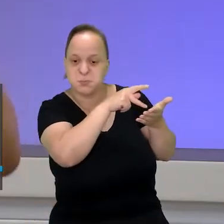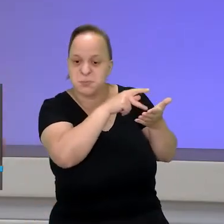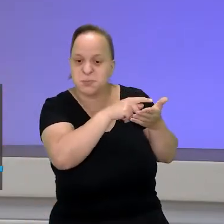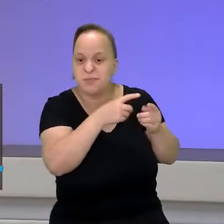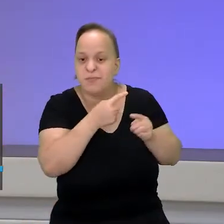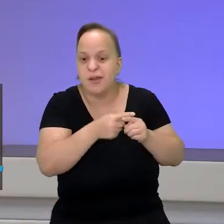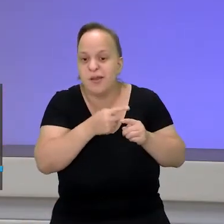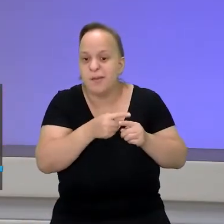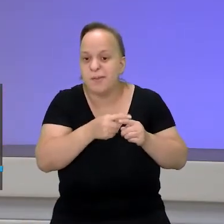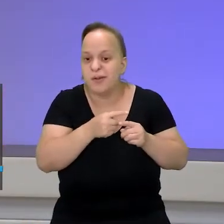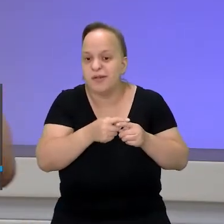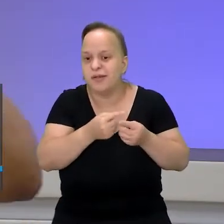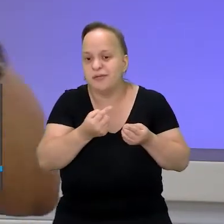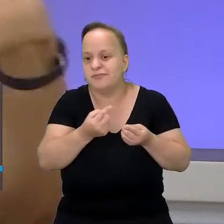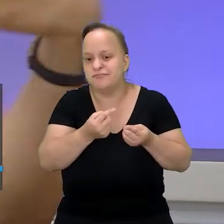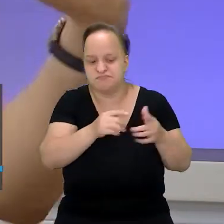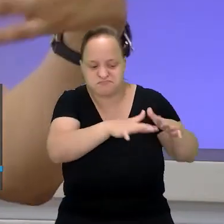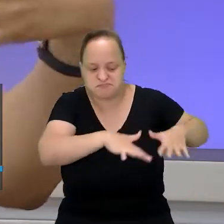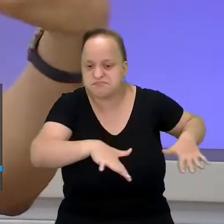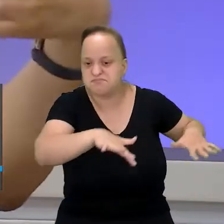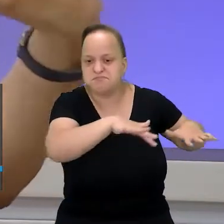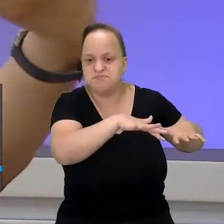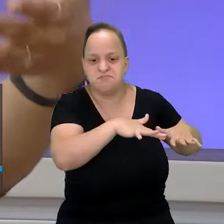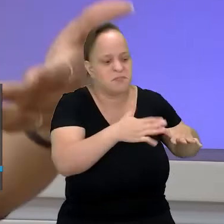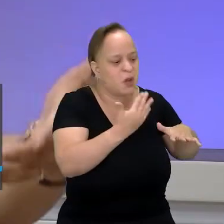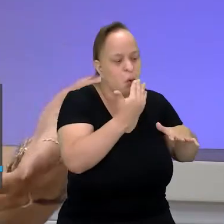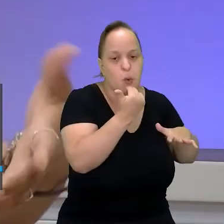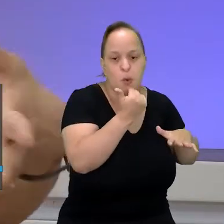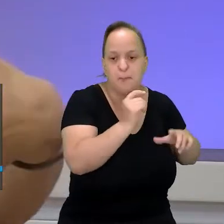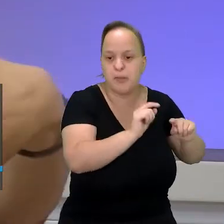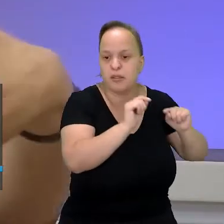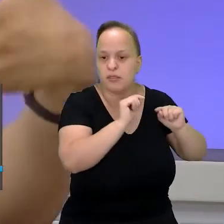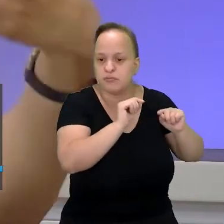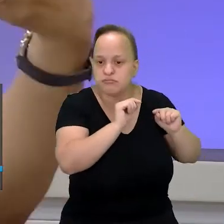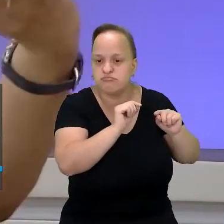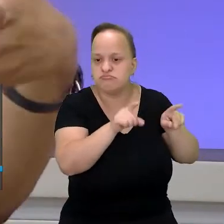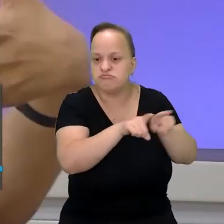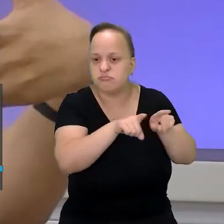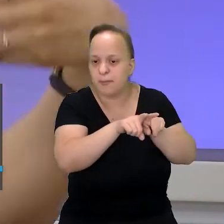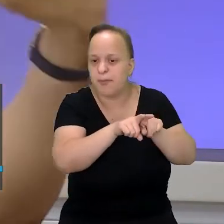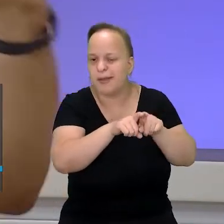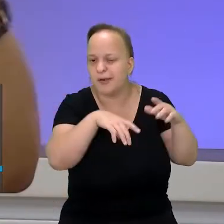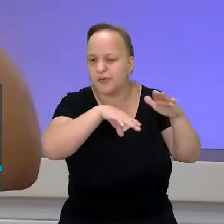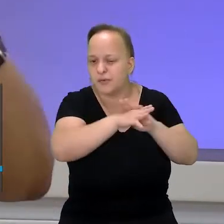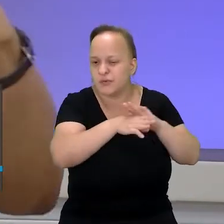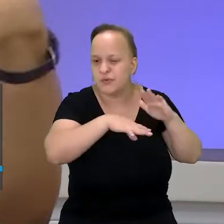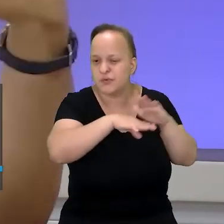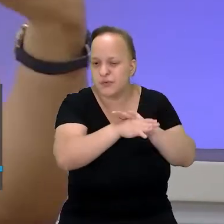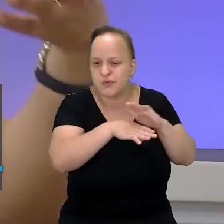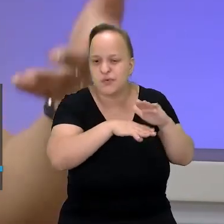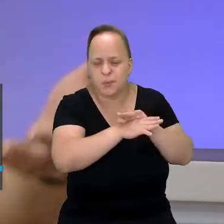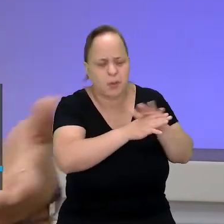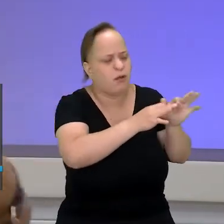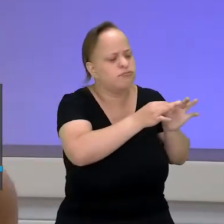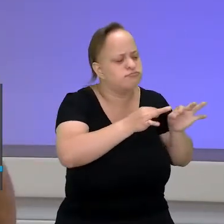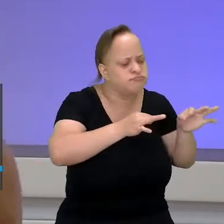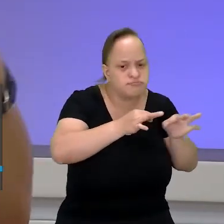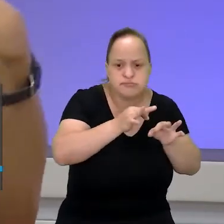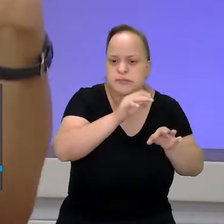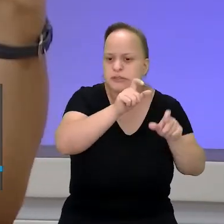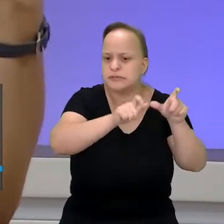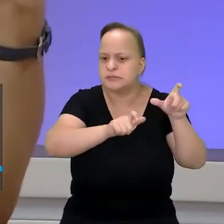que está provido ali naquela região e como você se acostuma a alimentar, né? Da forma, o preparo, as pessoas que estão